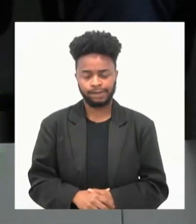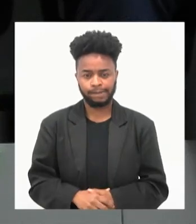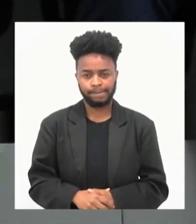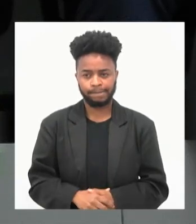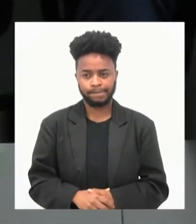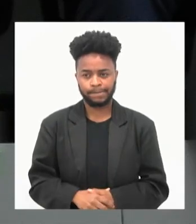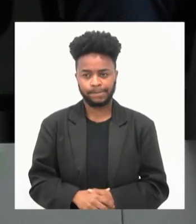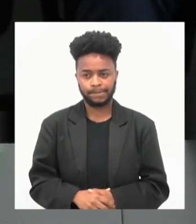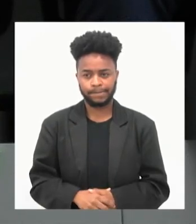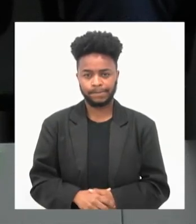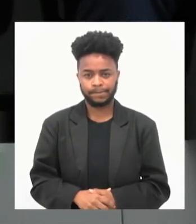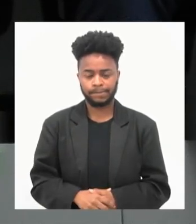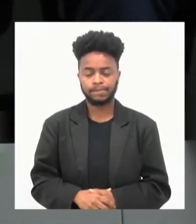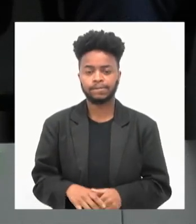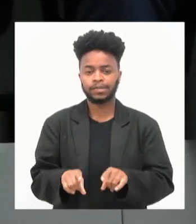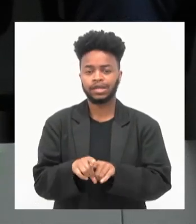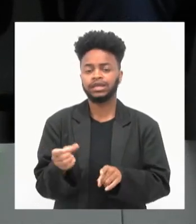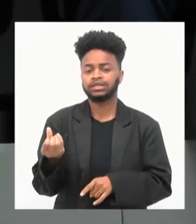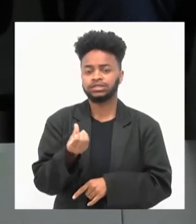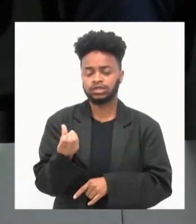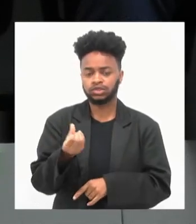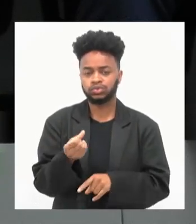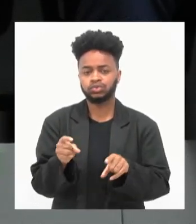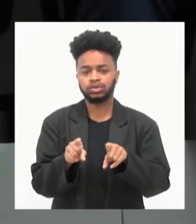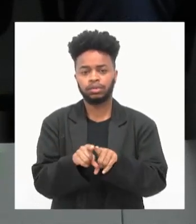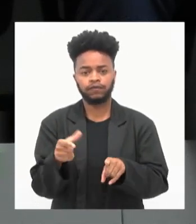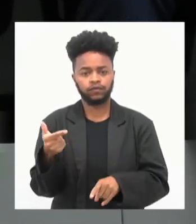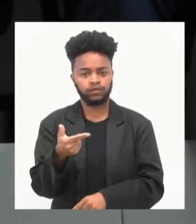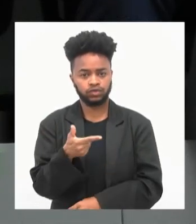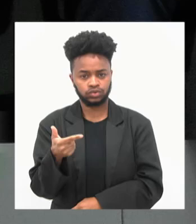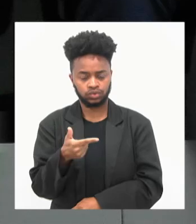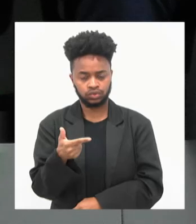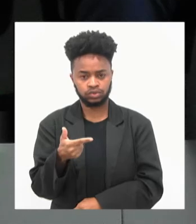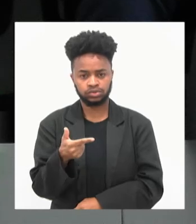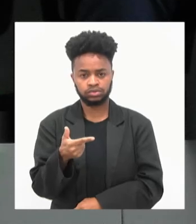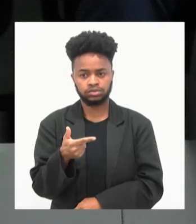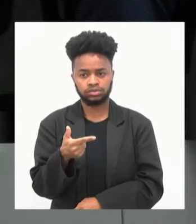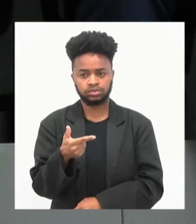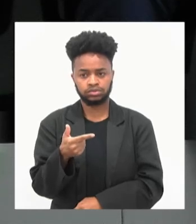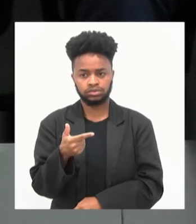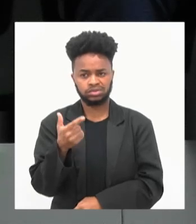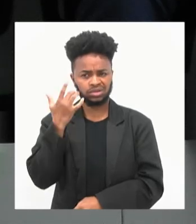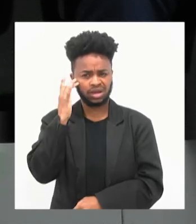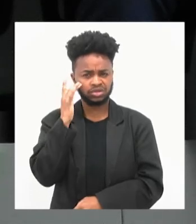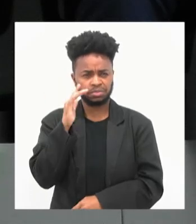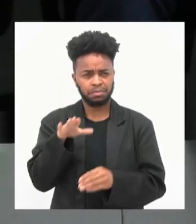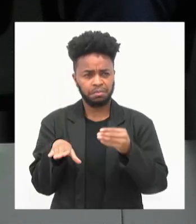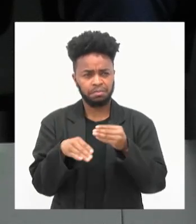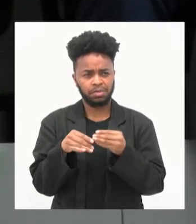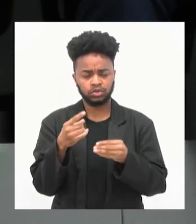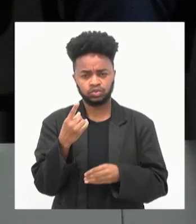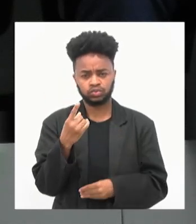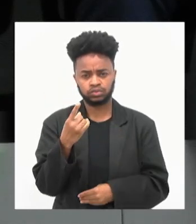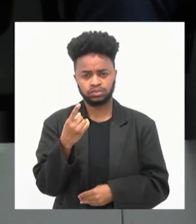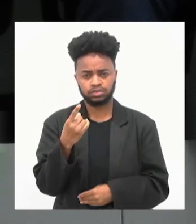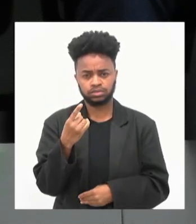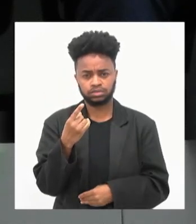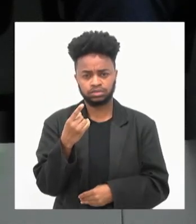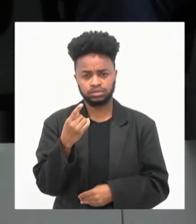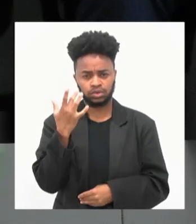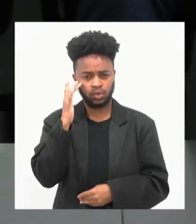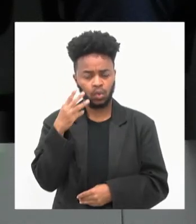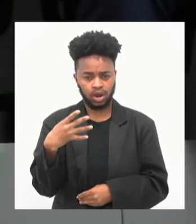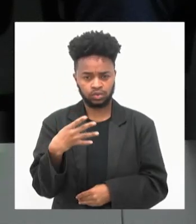Uma no Operação? 6º, uma no 22. Teve mais uma. No